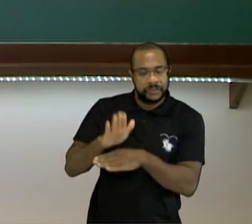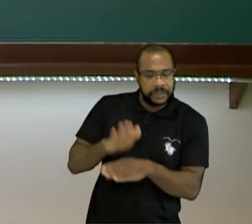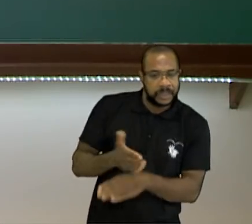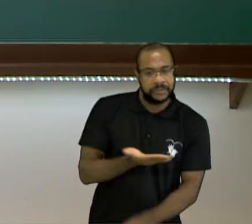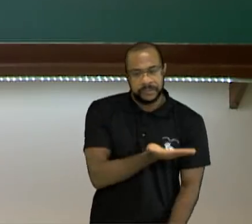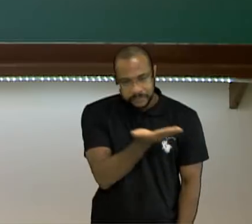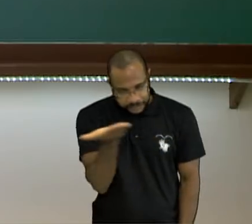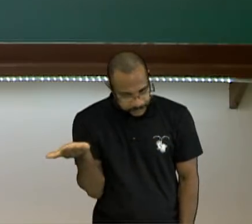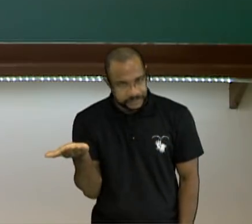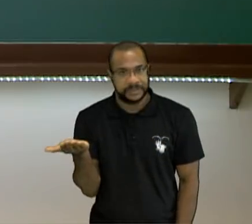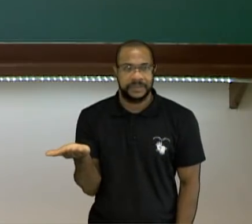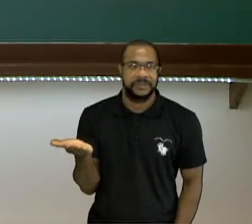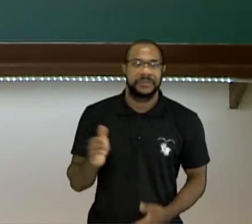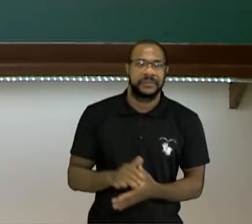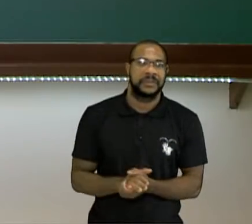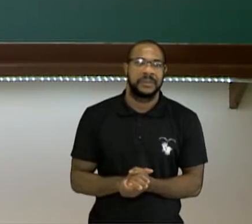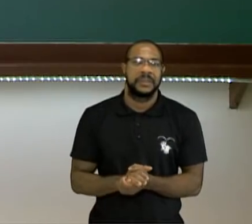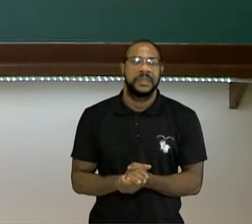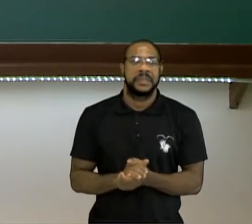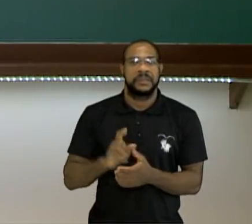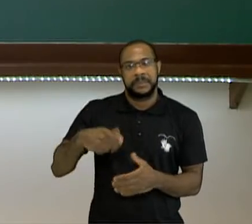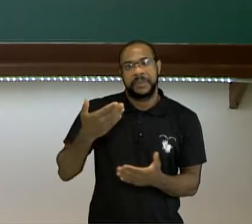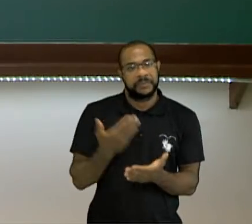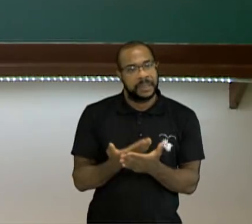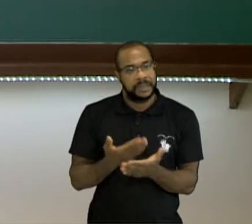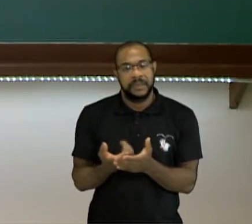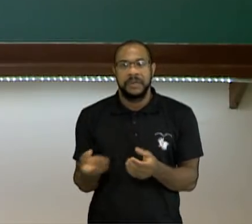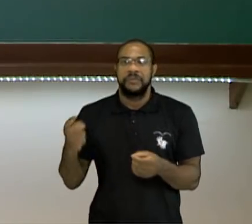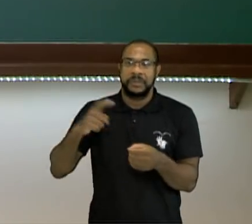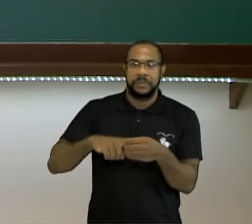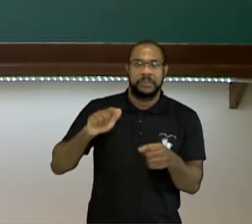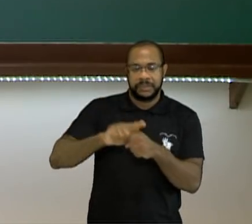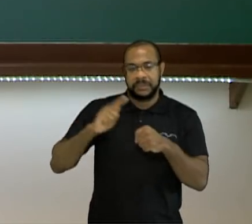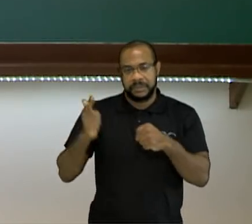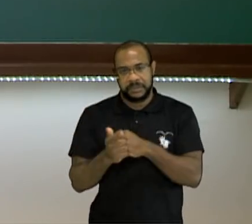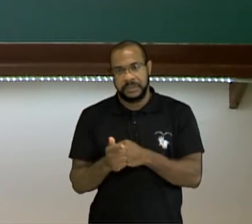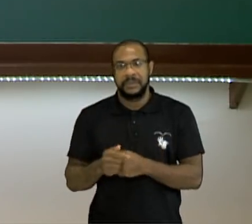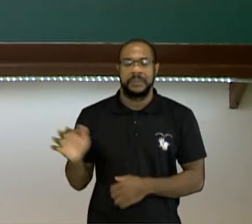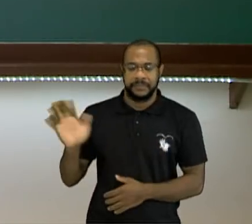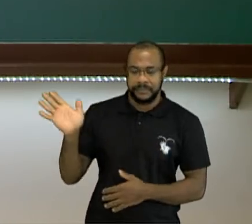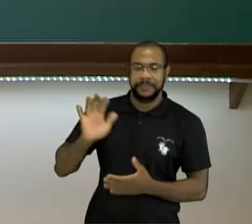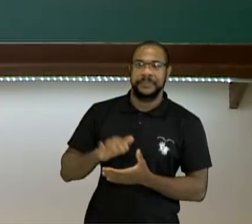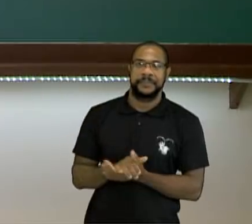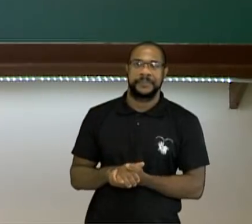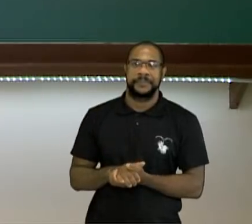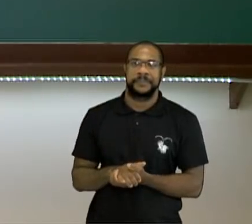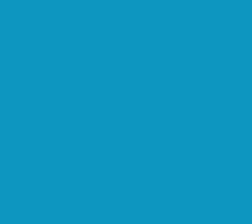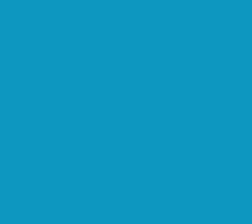vocês. Numa próxima aula voltamos com mais geografia. Um abraço a todos e até lá.